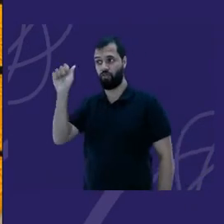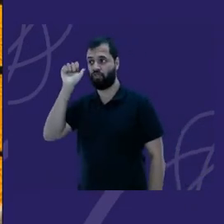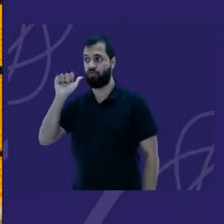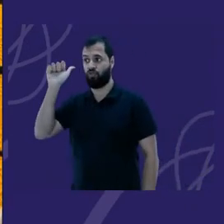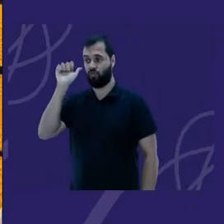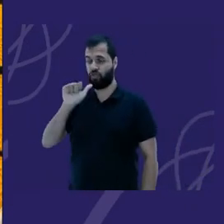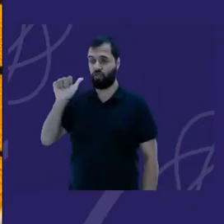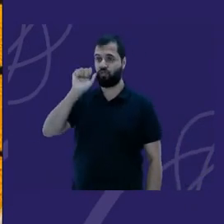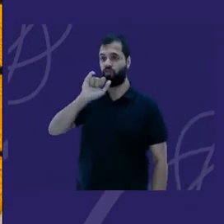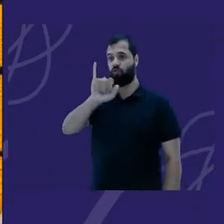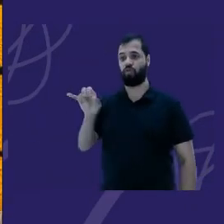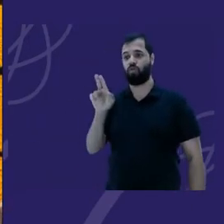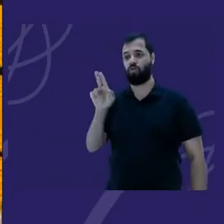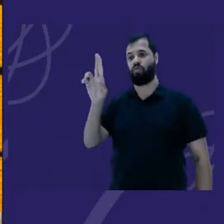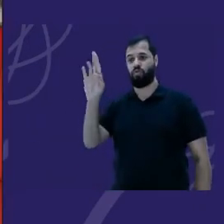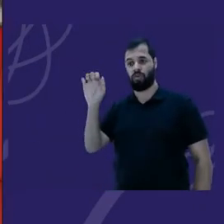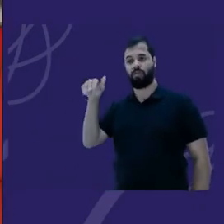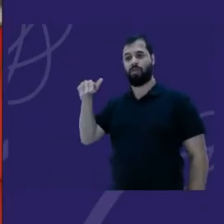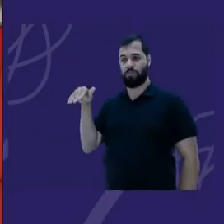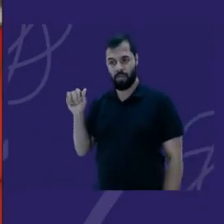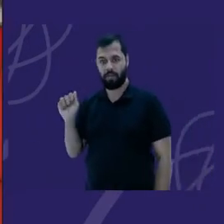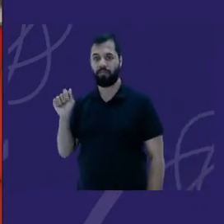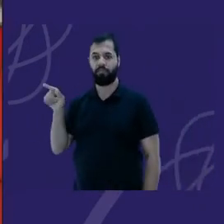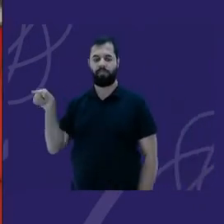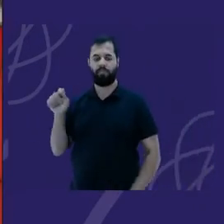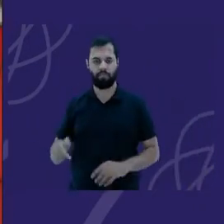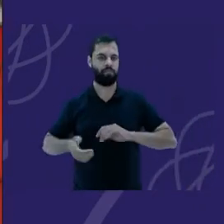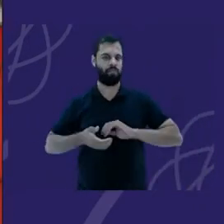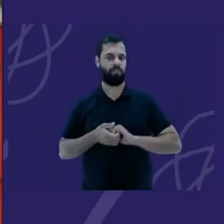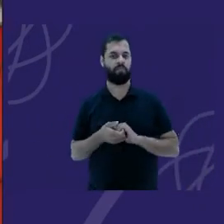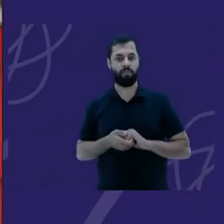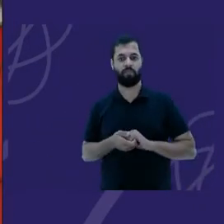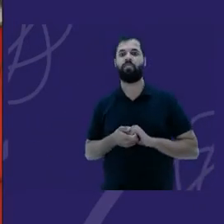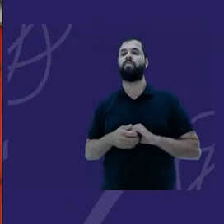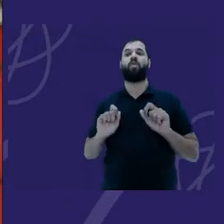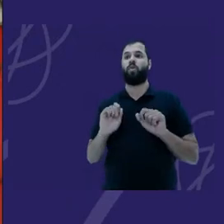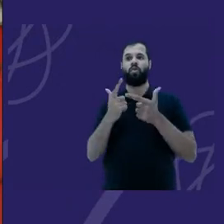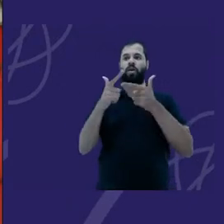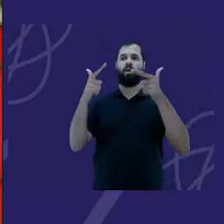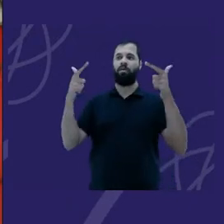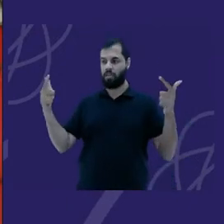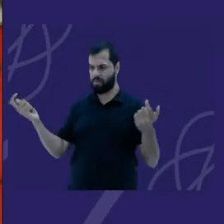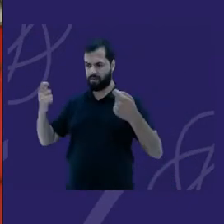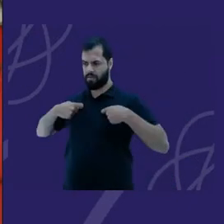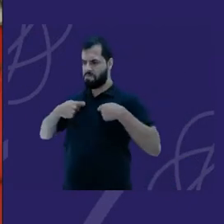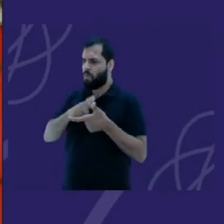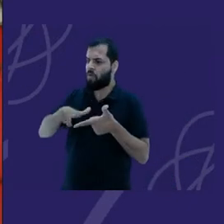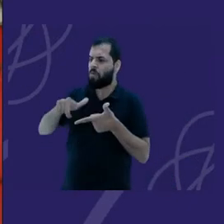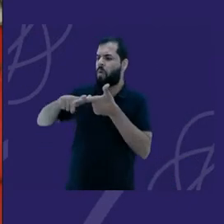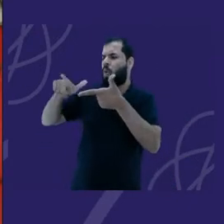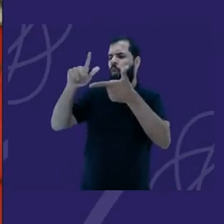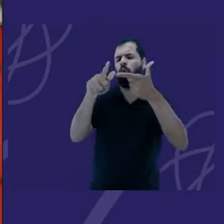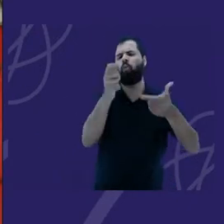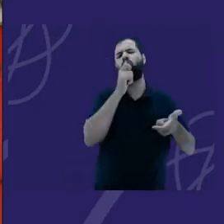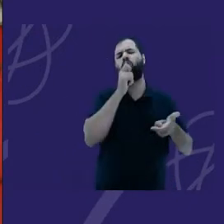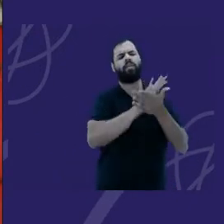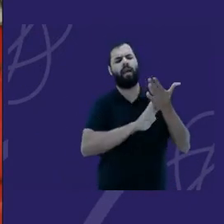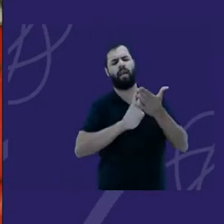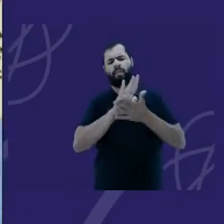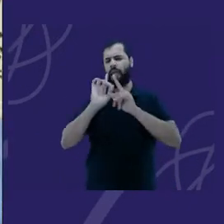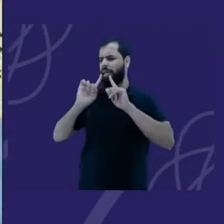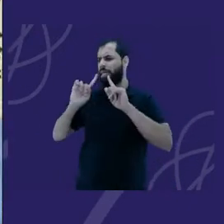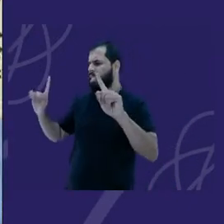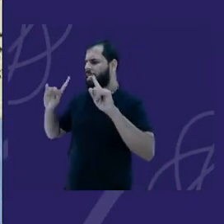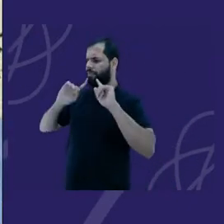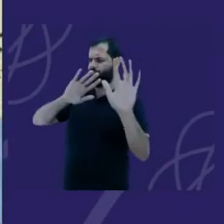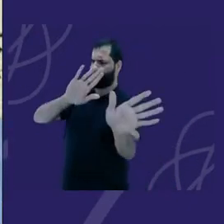se estressou com meu avô. Não vai me arranjar problema, prometo ao criador.